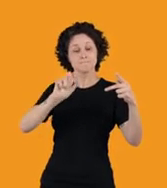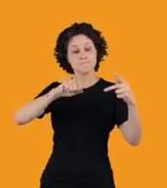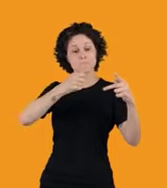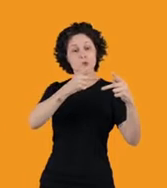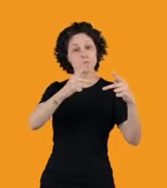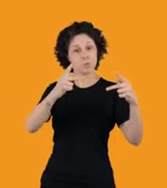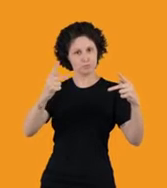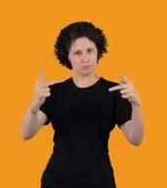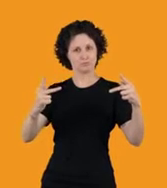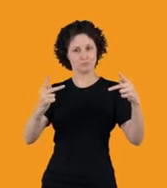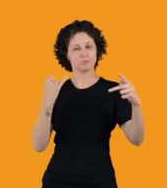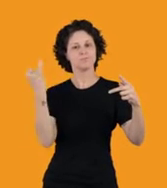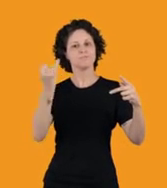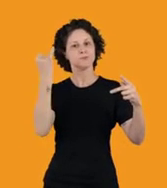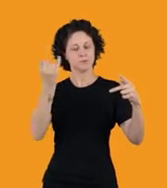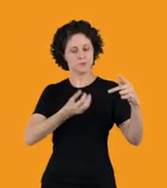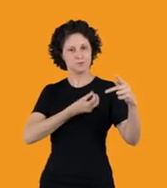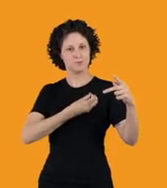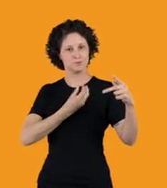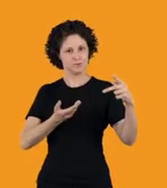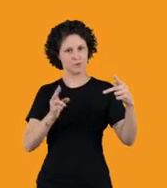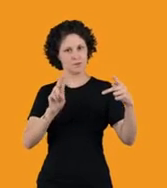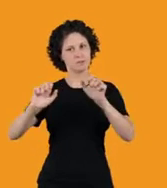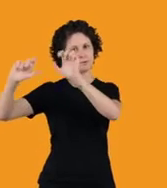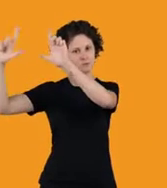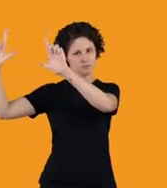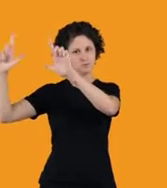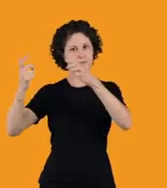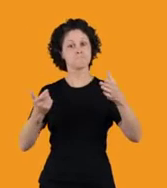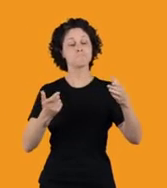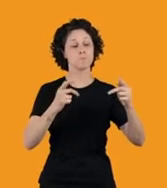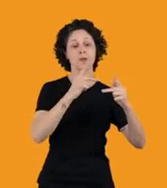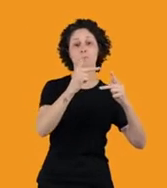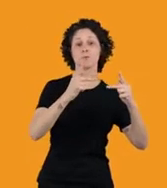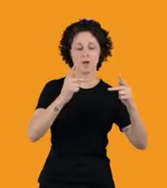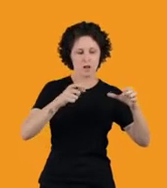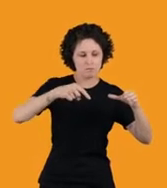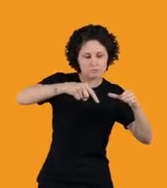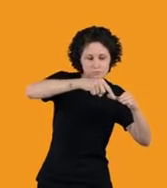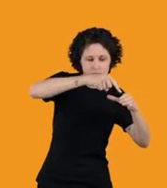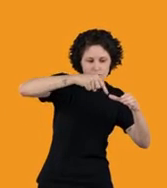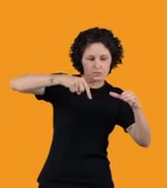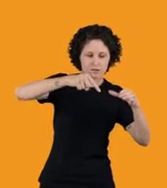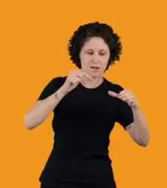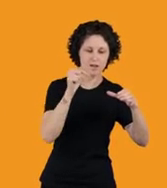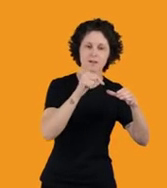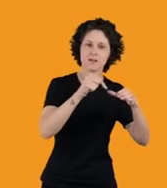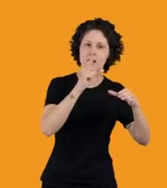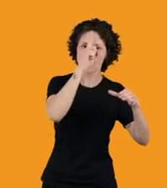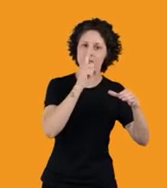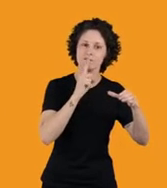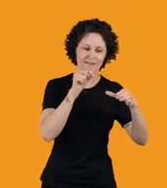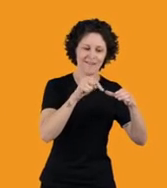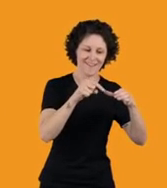são fundamentais para os seres vivos. Essa proteína é conhecida como albumina. Também podemos notar uma